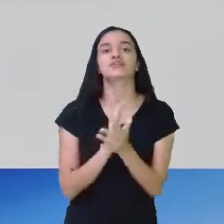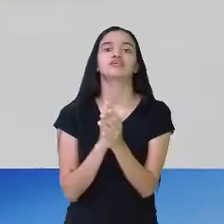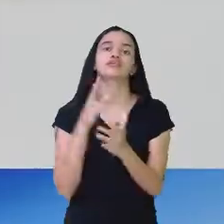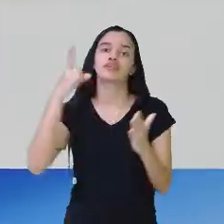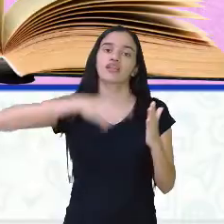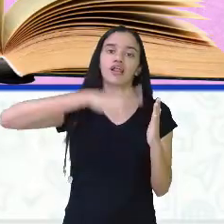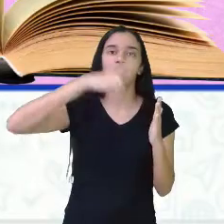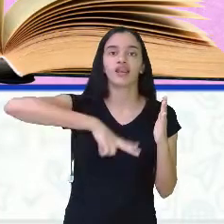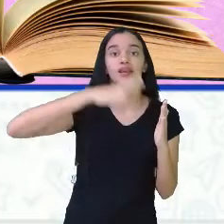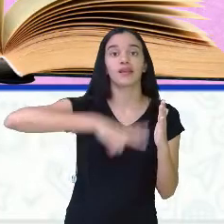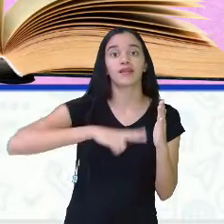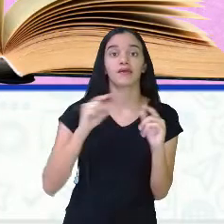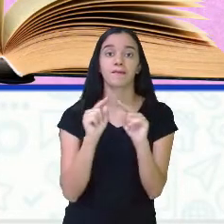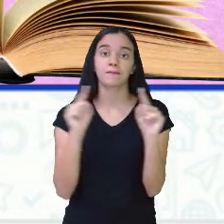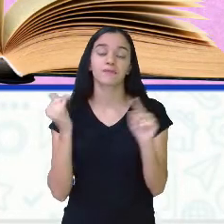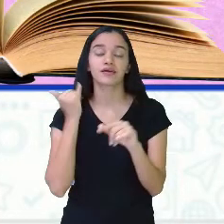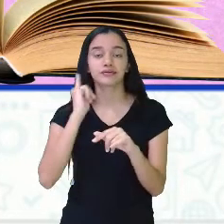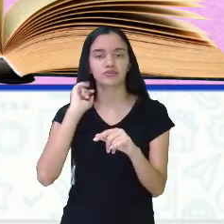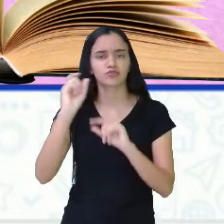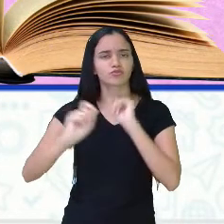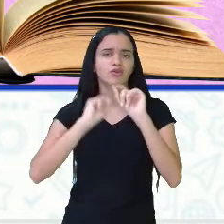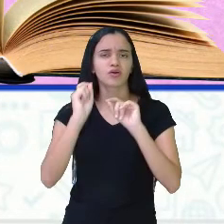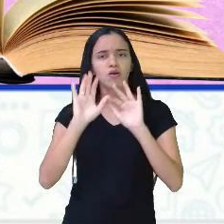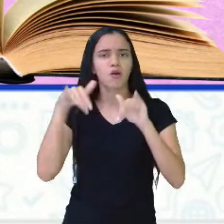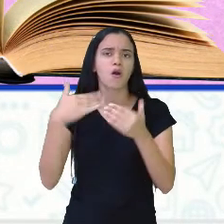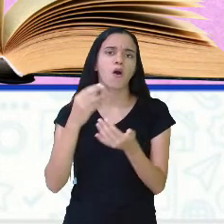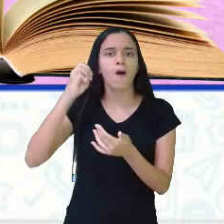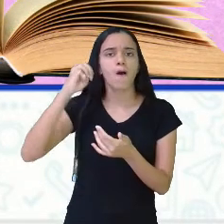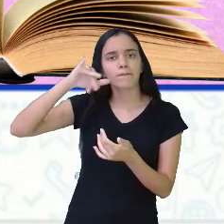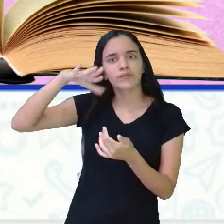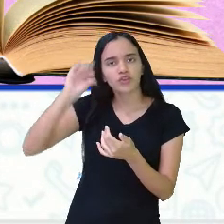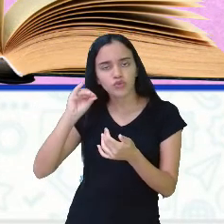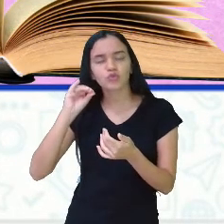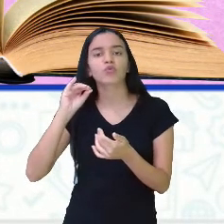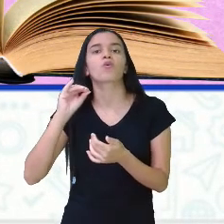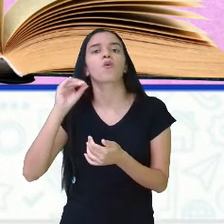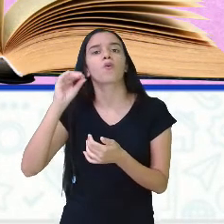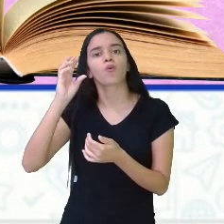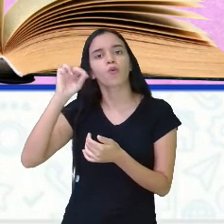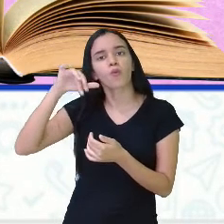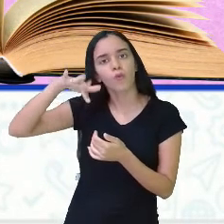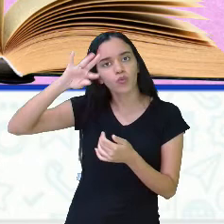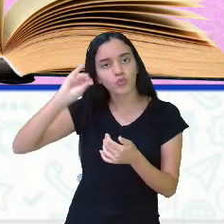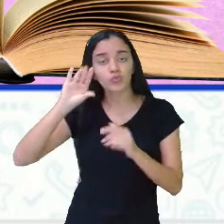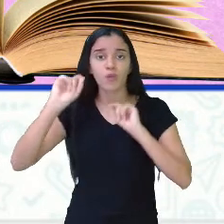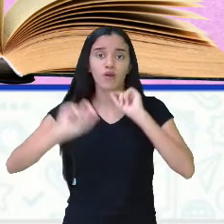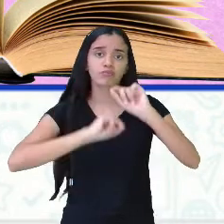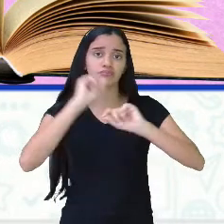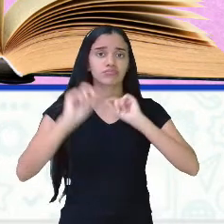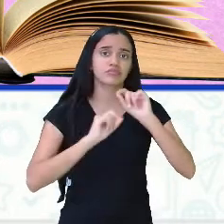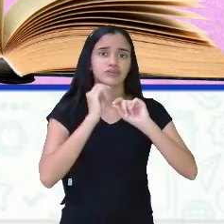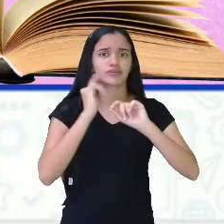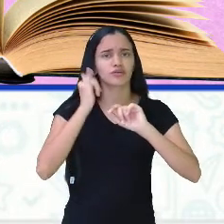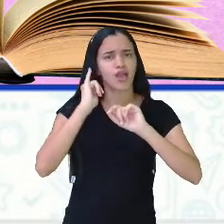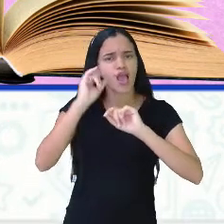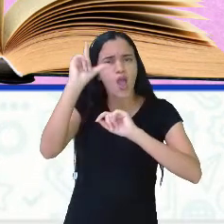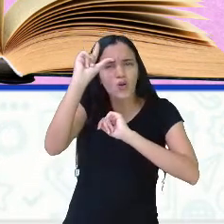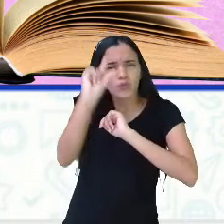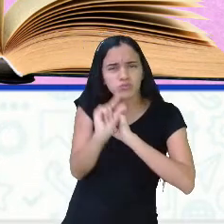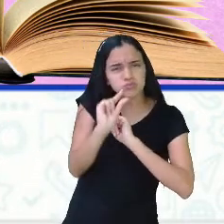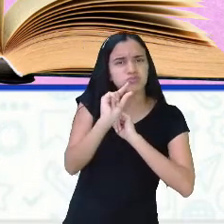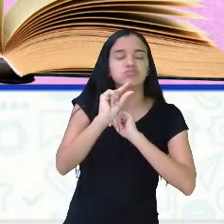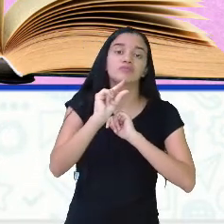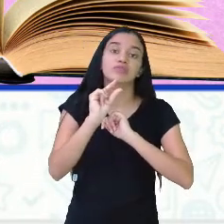leitura. Mas, ó, o mini-conto, ou microconto, ou nanoconto, é uma espécie de conto muito